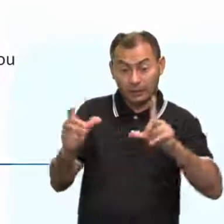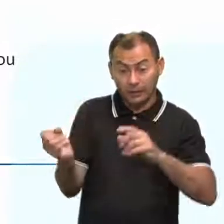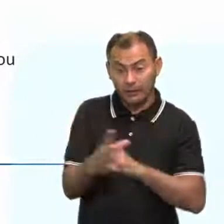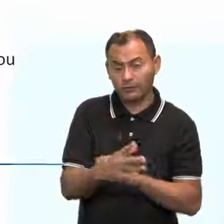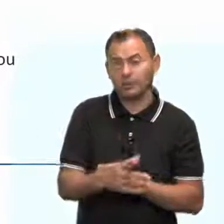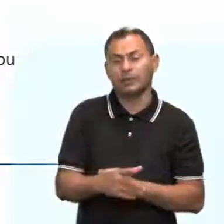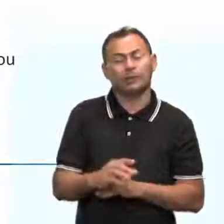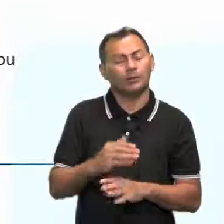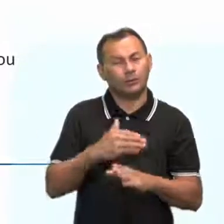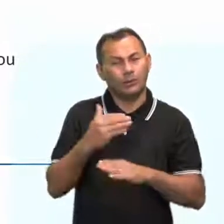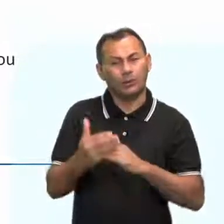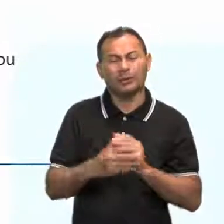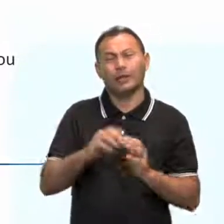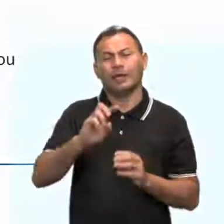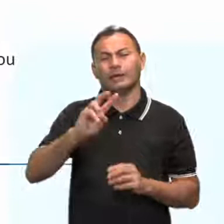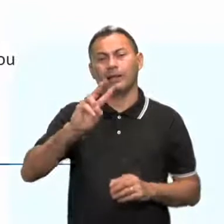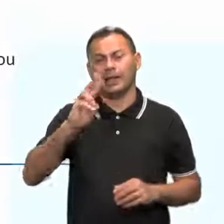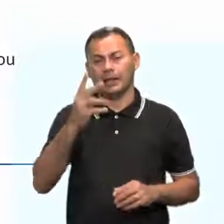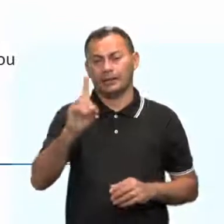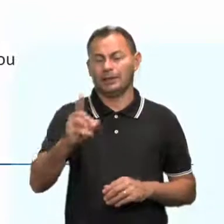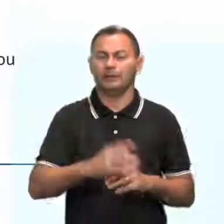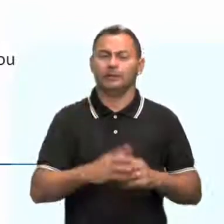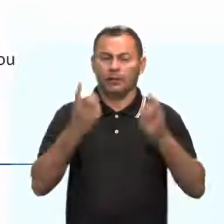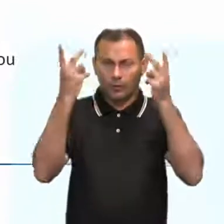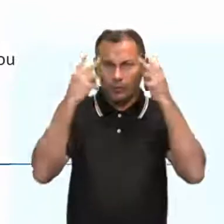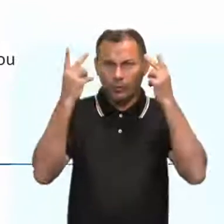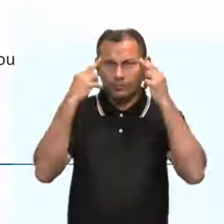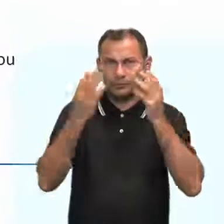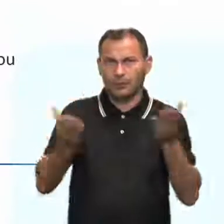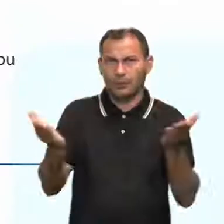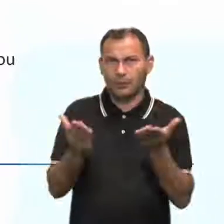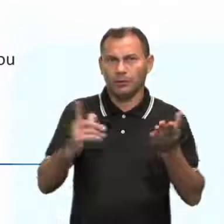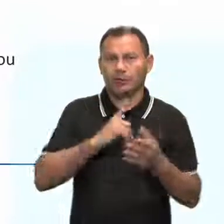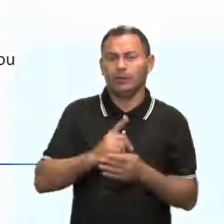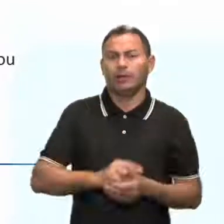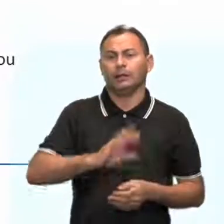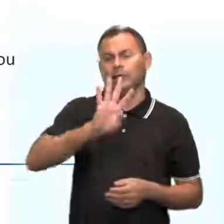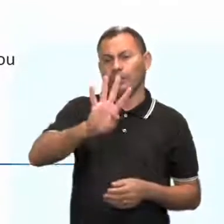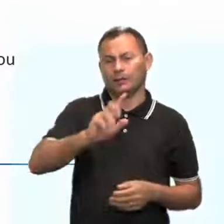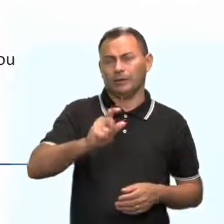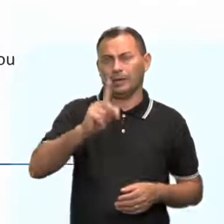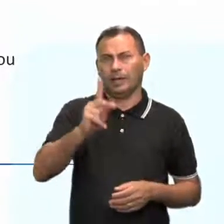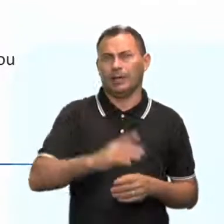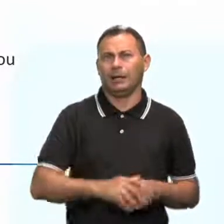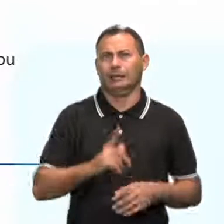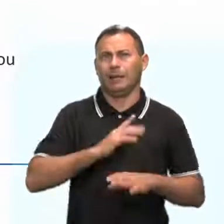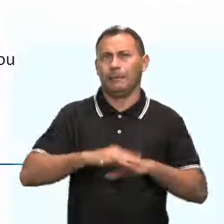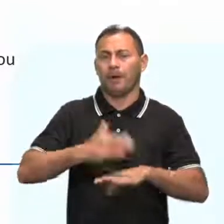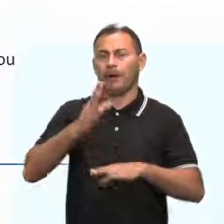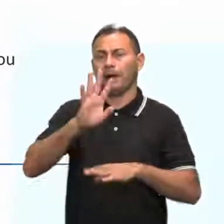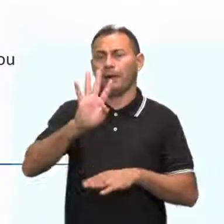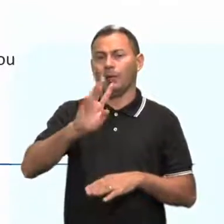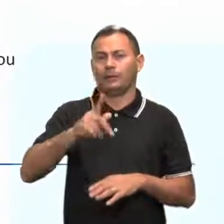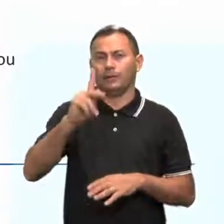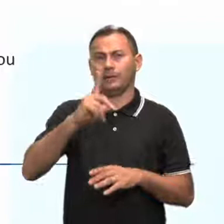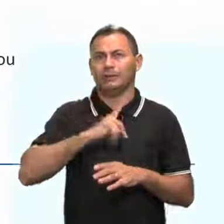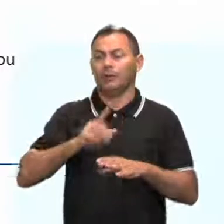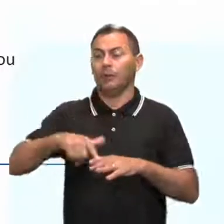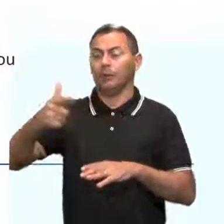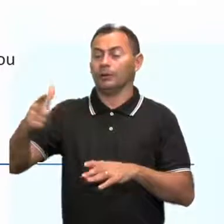seja HD. Full HD também é muito comum. Hoje em dia existe 4K, existe maior do que 4K, na